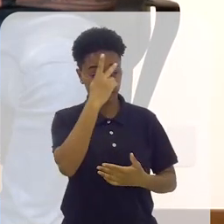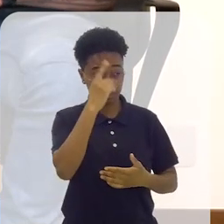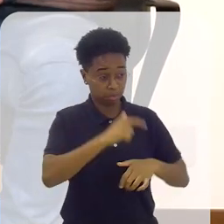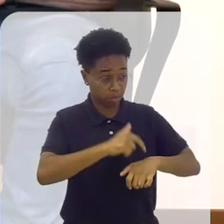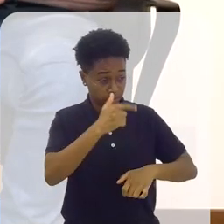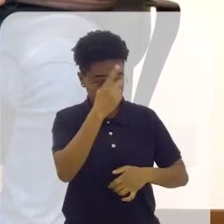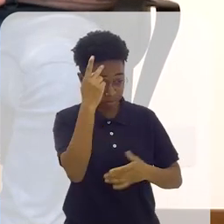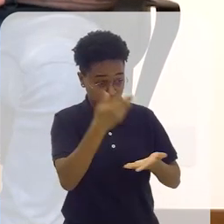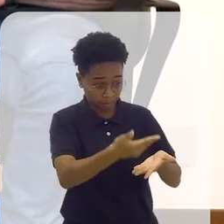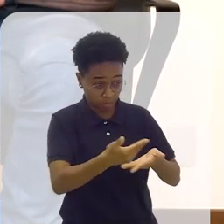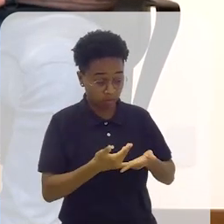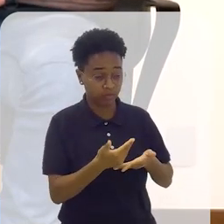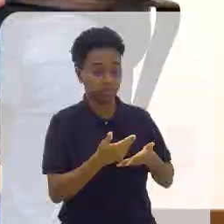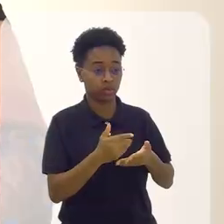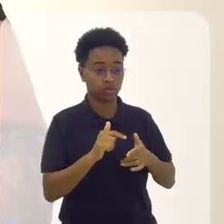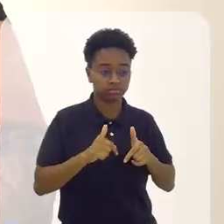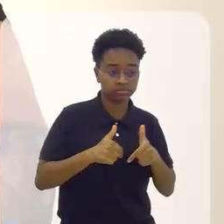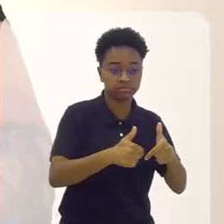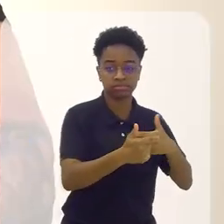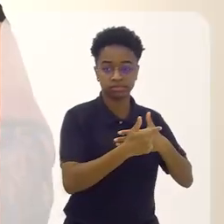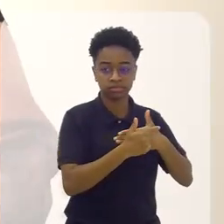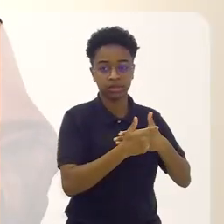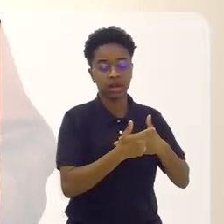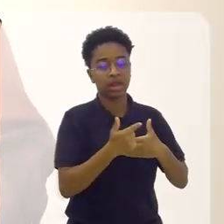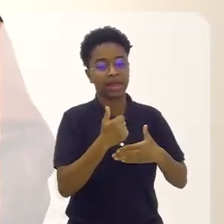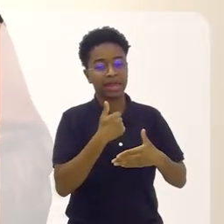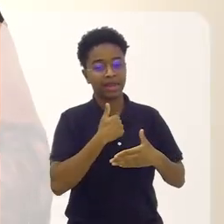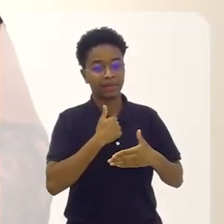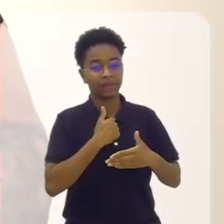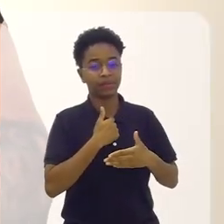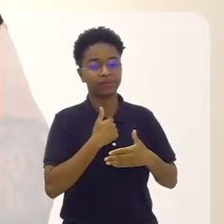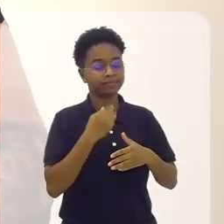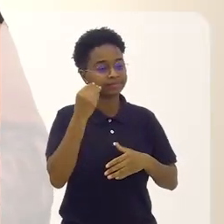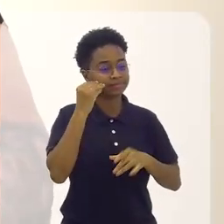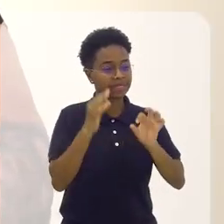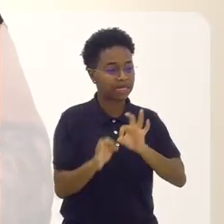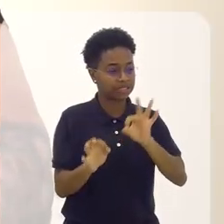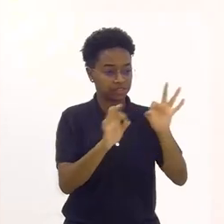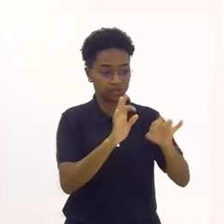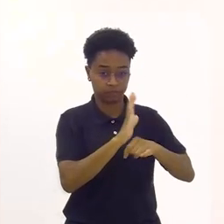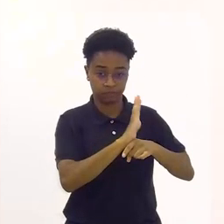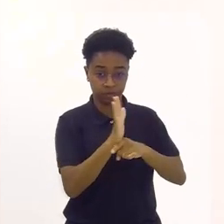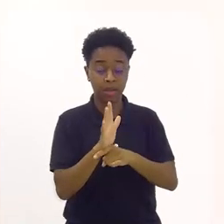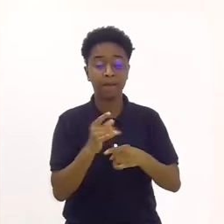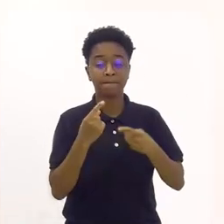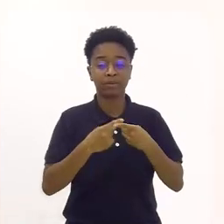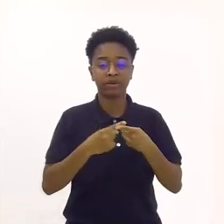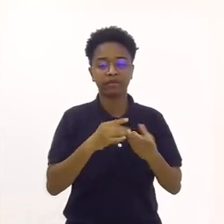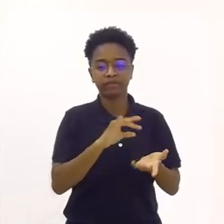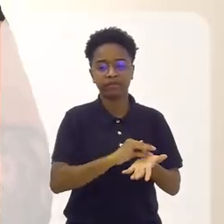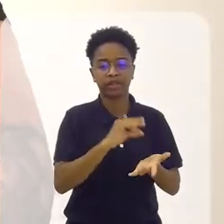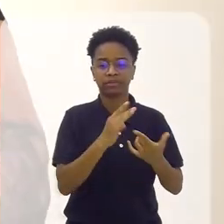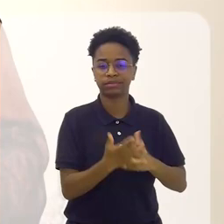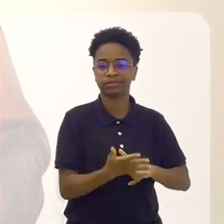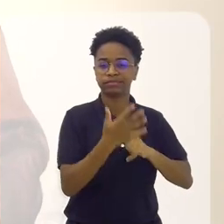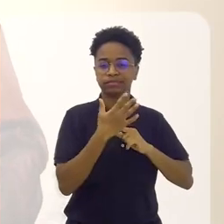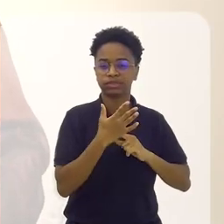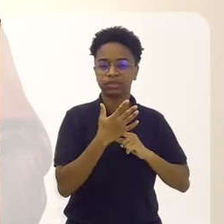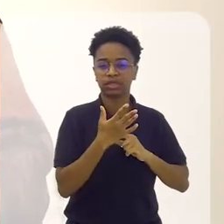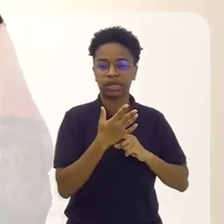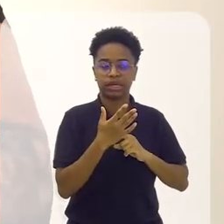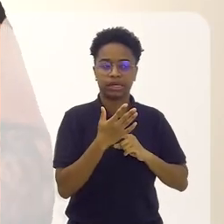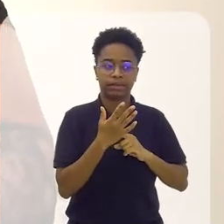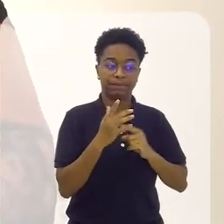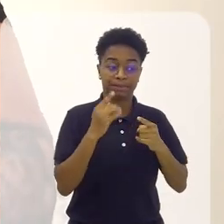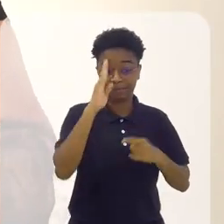o convite para fazer esse papel, eu fui logo ver aquele filme do Mel Gibson, que foi um expoente, principalmente,